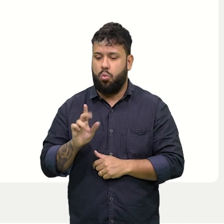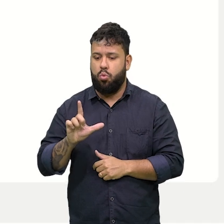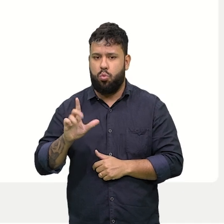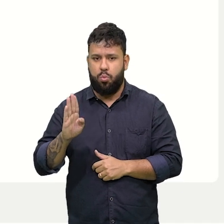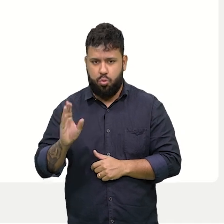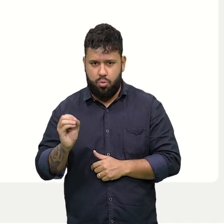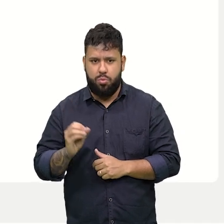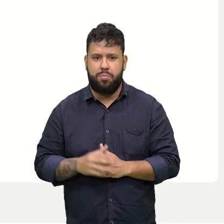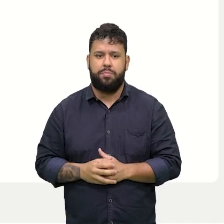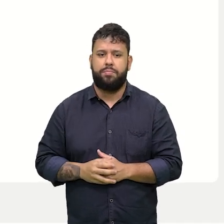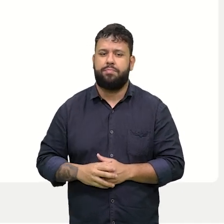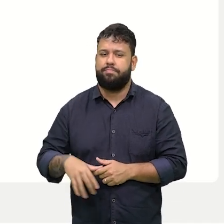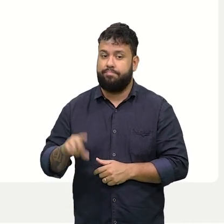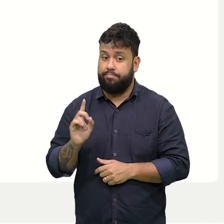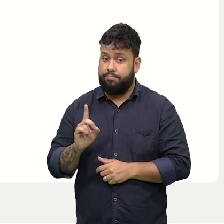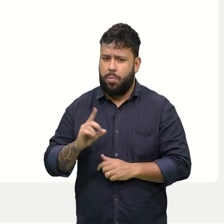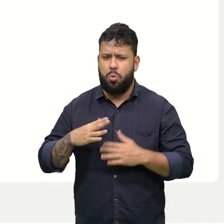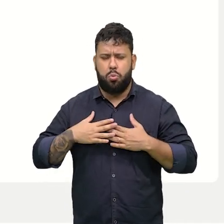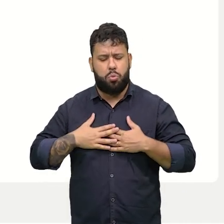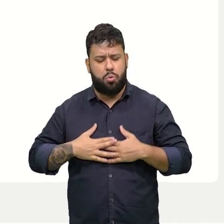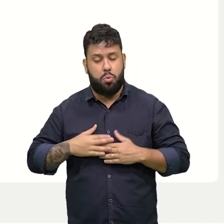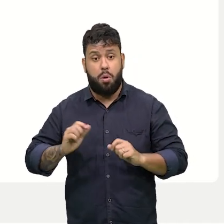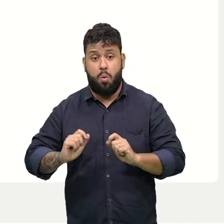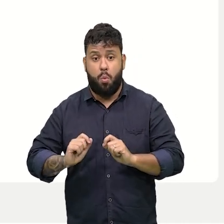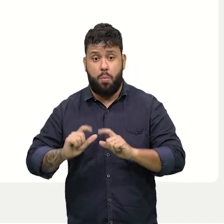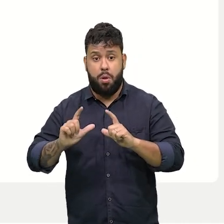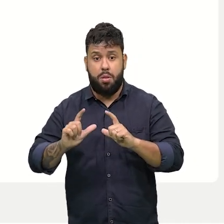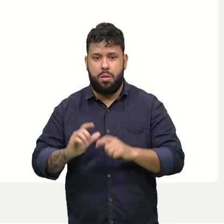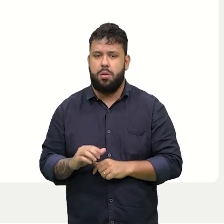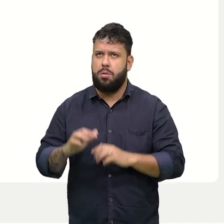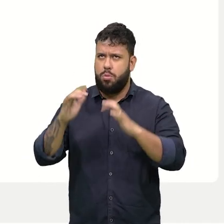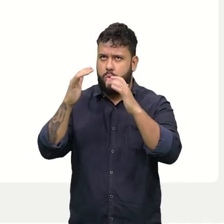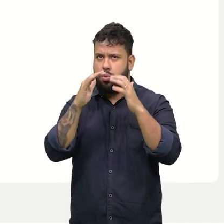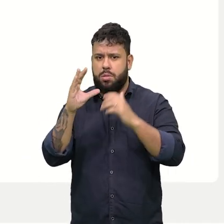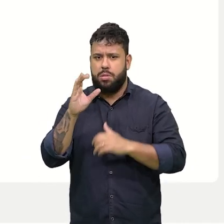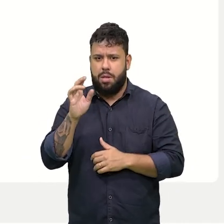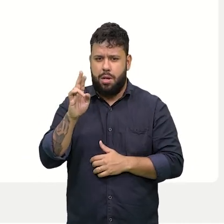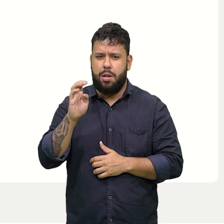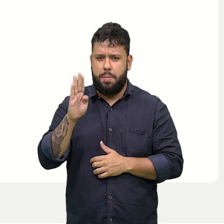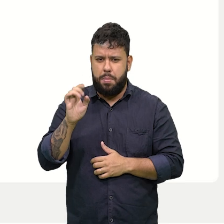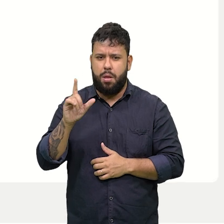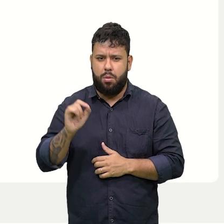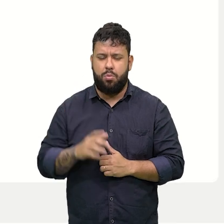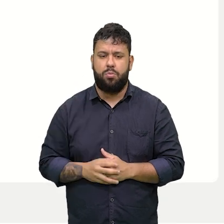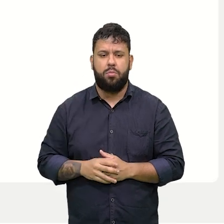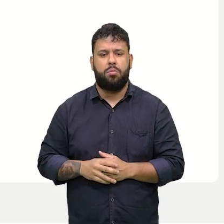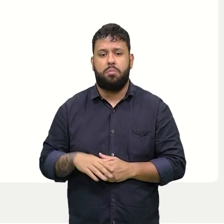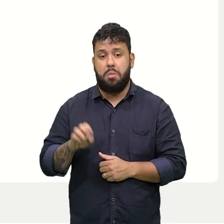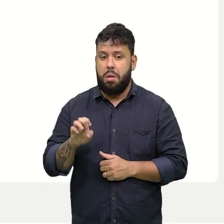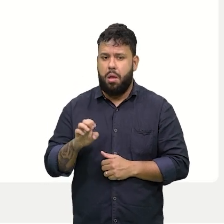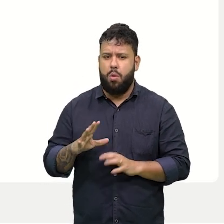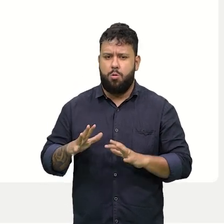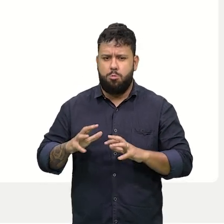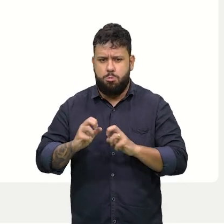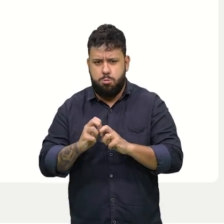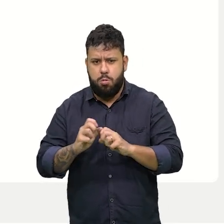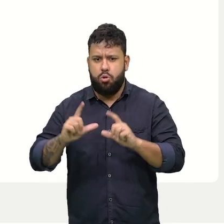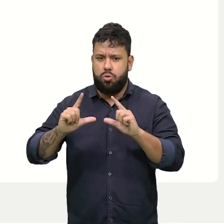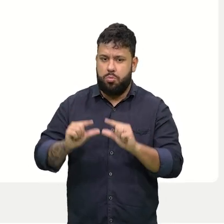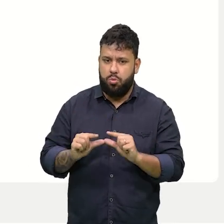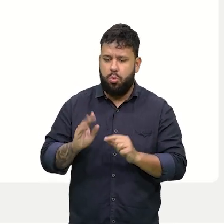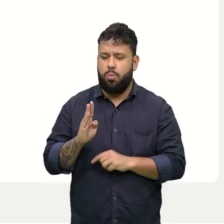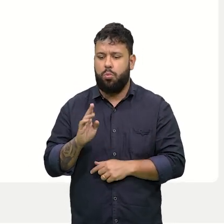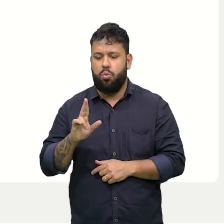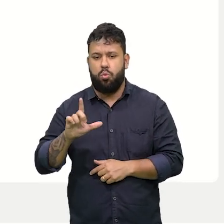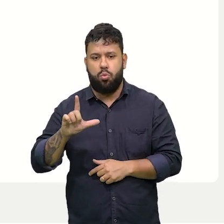bulbo. Letra D, relaxar, aumenta, cerebelo. Letra E, contrair,